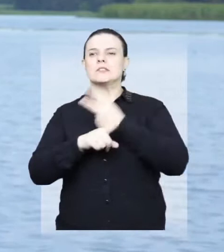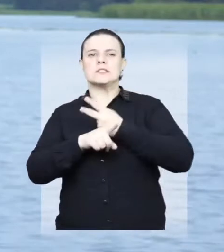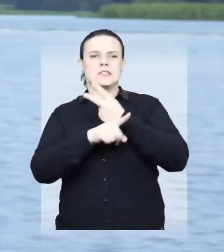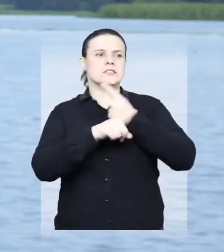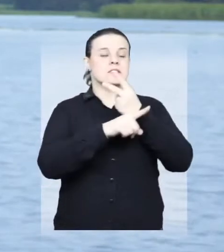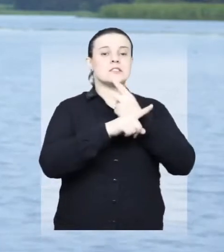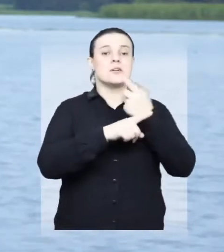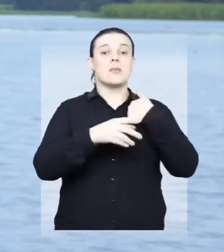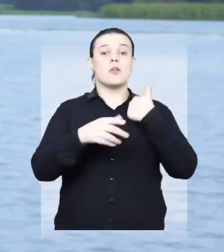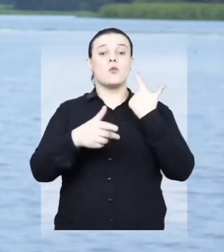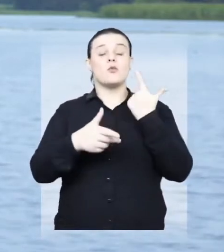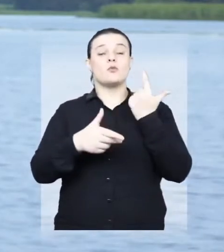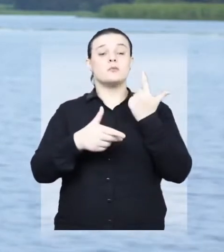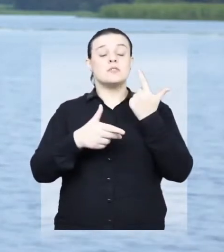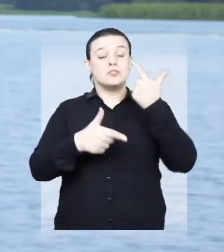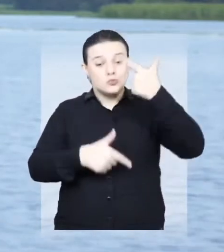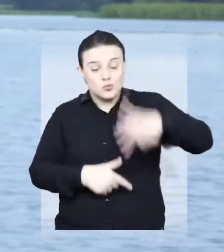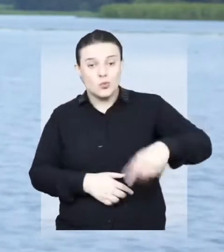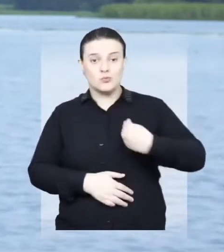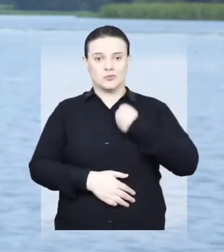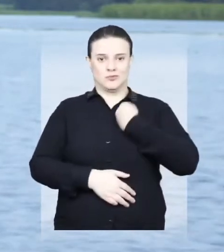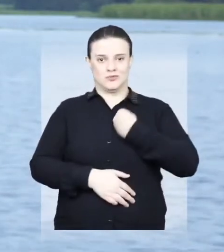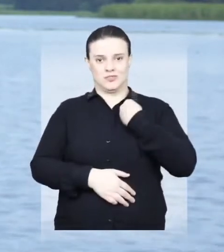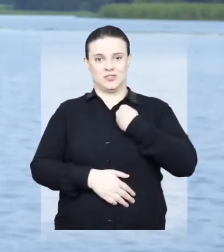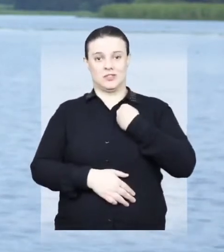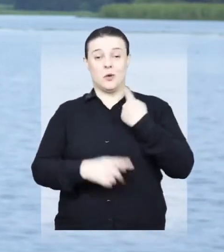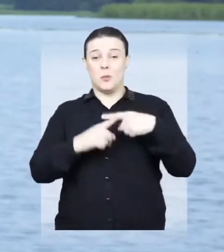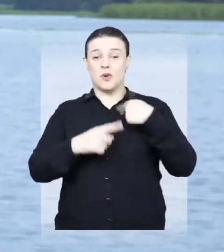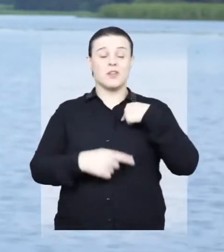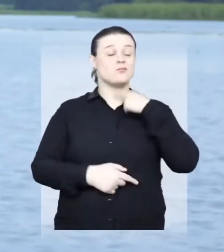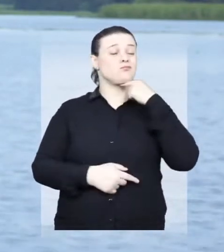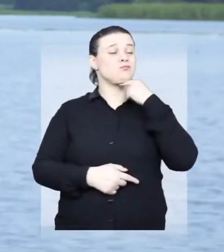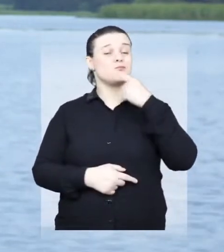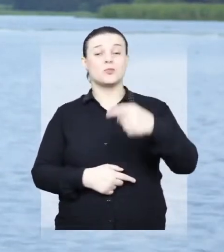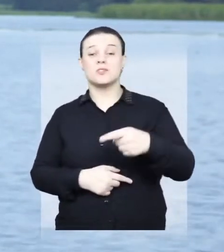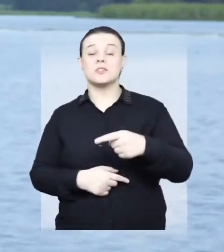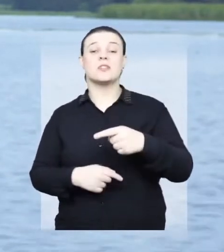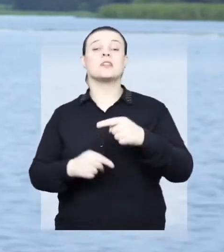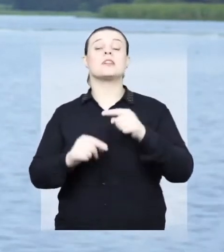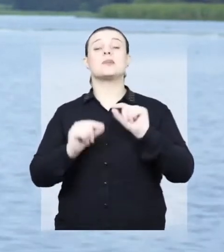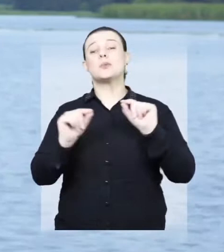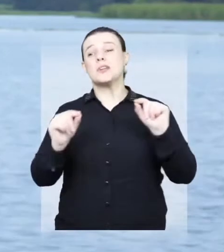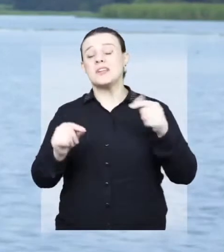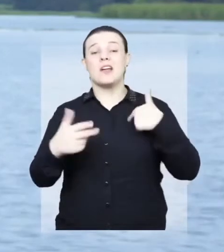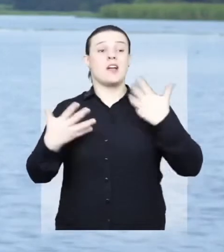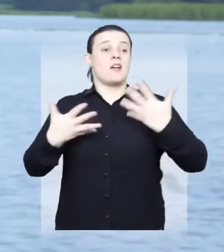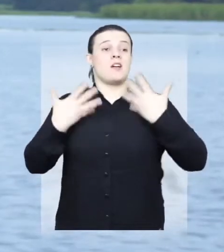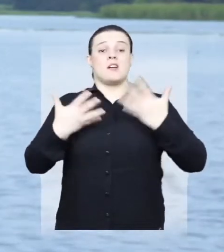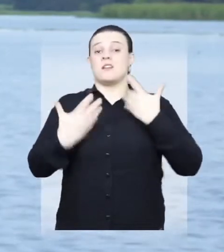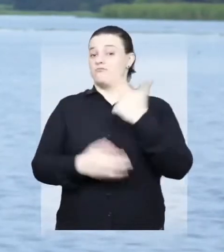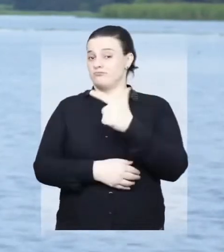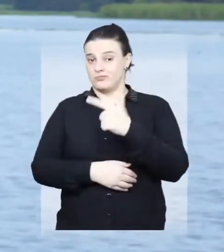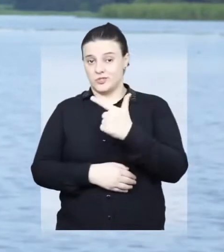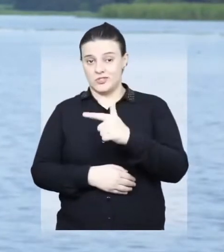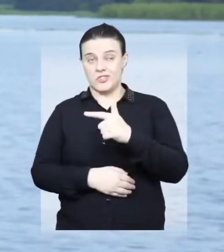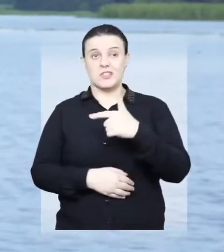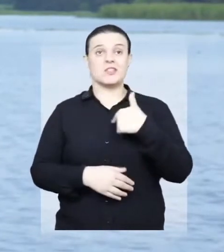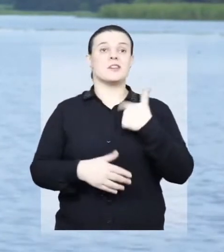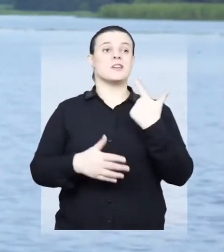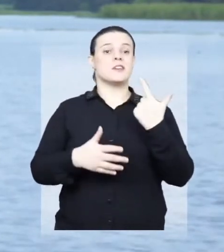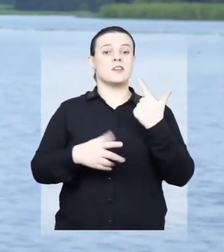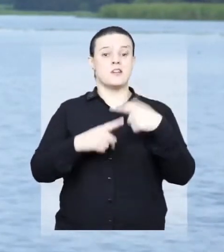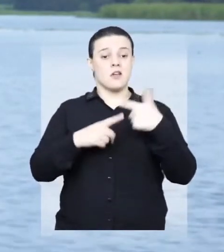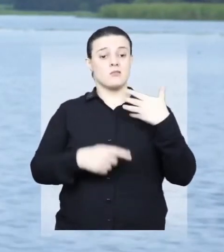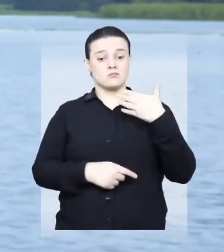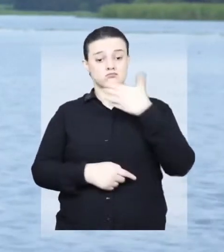busca de minha reinserção na vida, né? Eu não estava conseguindo ter alegria em ter